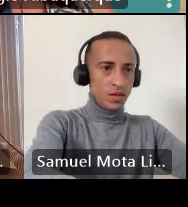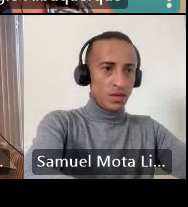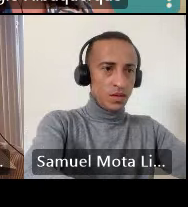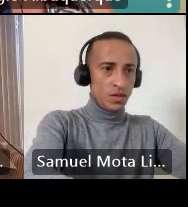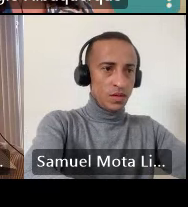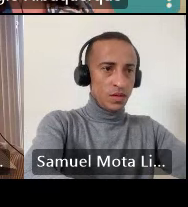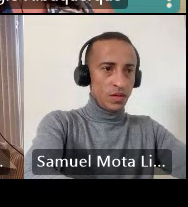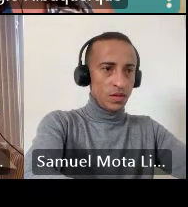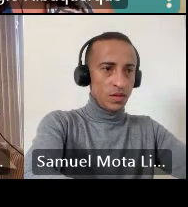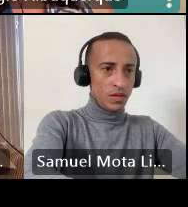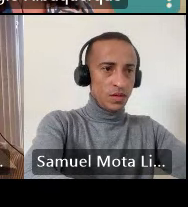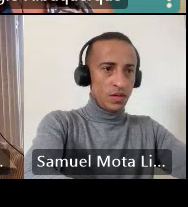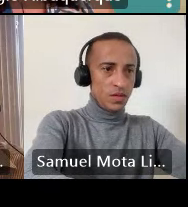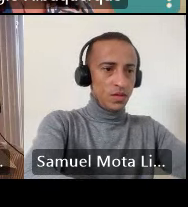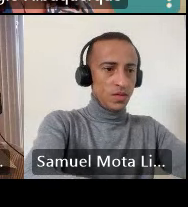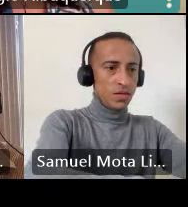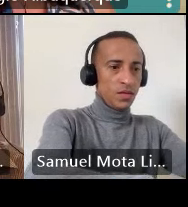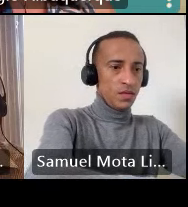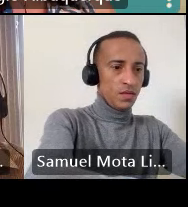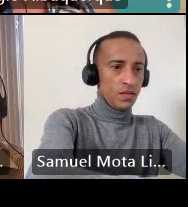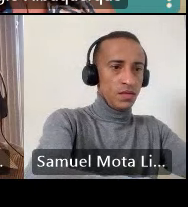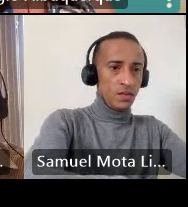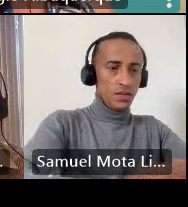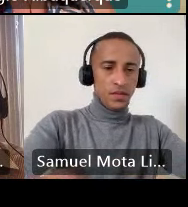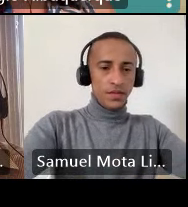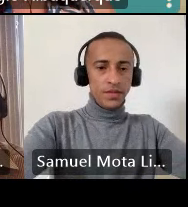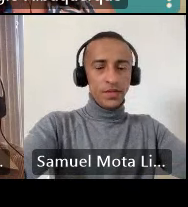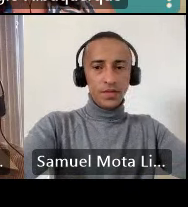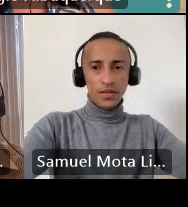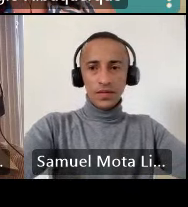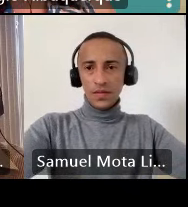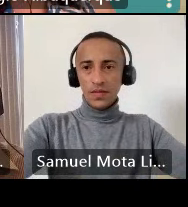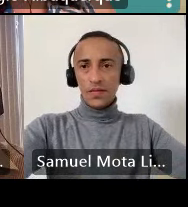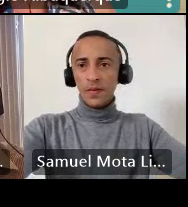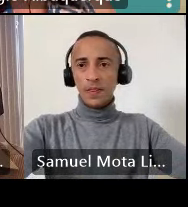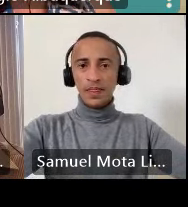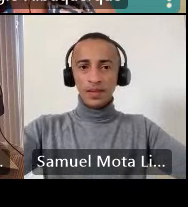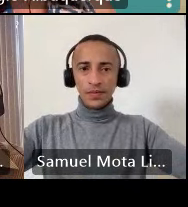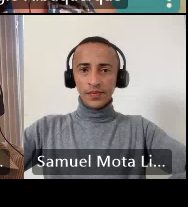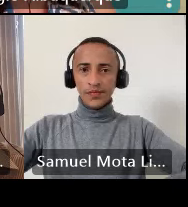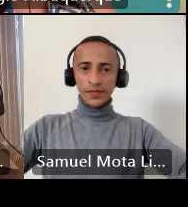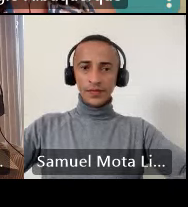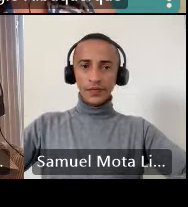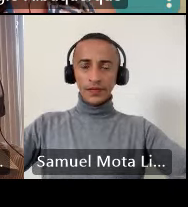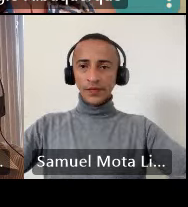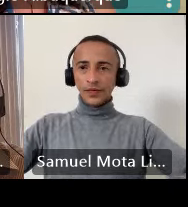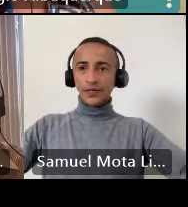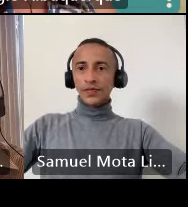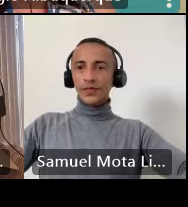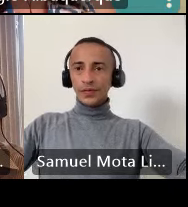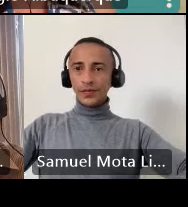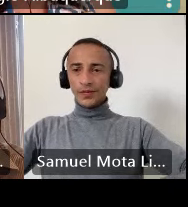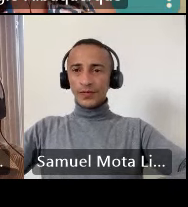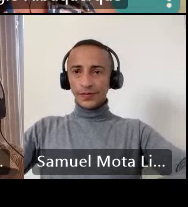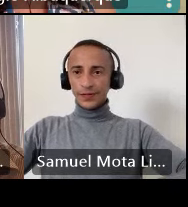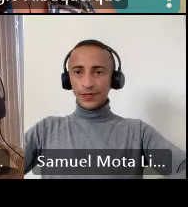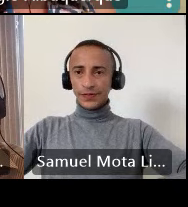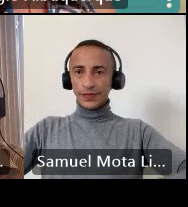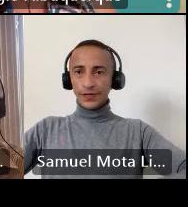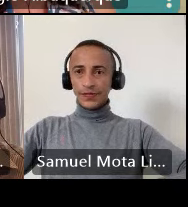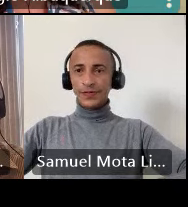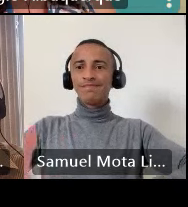ao mesmo tempo elas não se acomodam elas buscam sempre melhorar esse é um outro ponto que eu também Sempre converso com o pessoal Às vezes acontece alguma